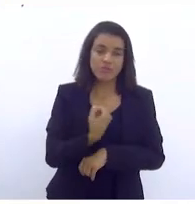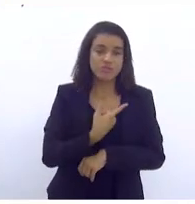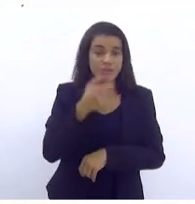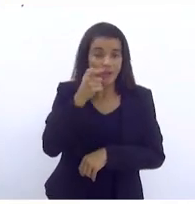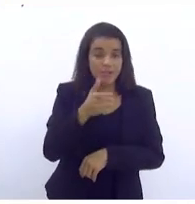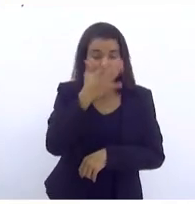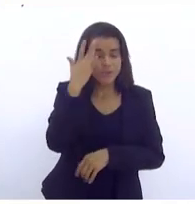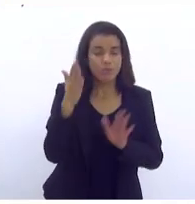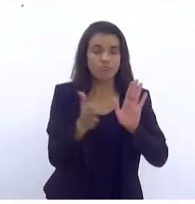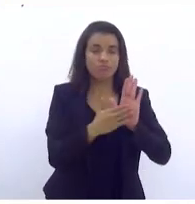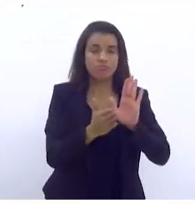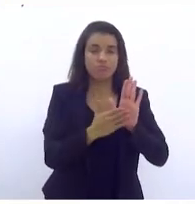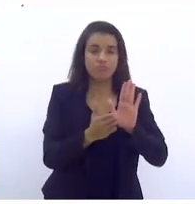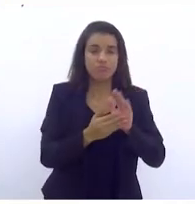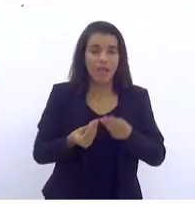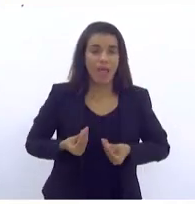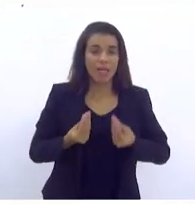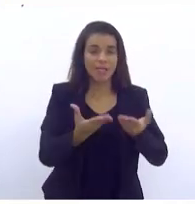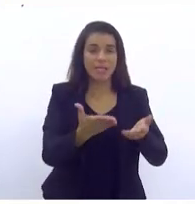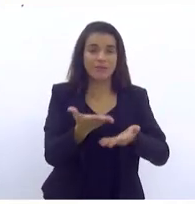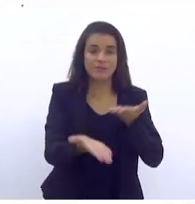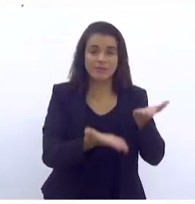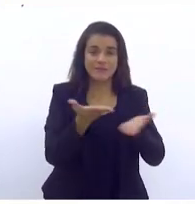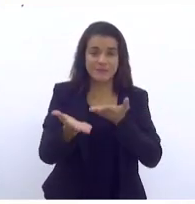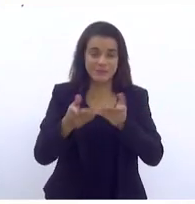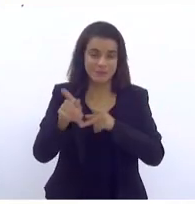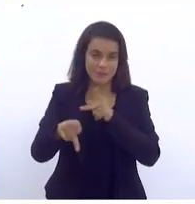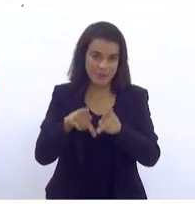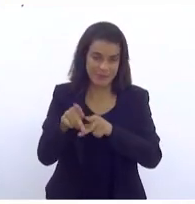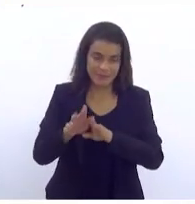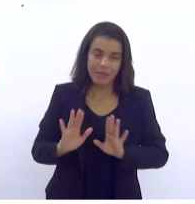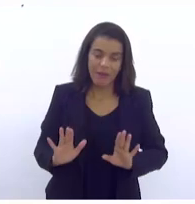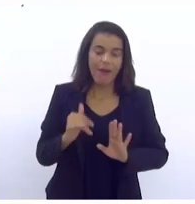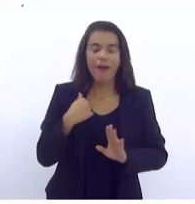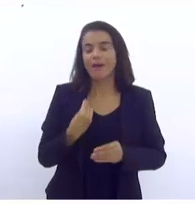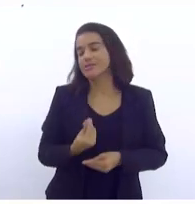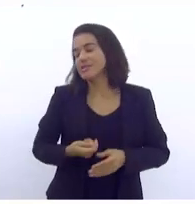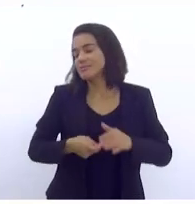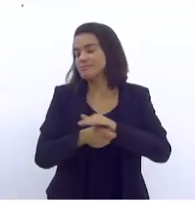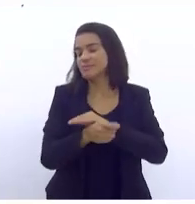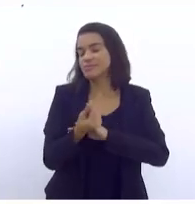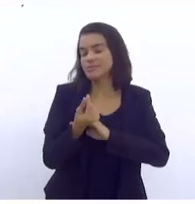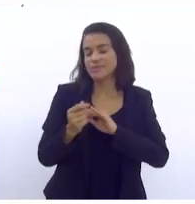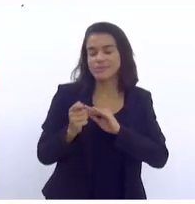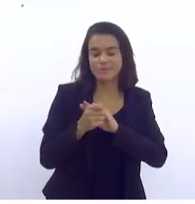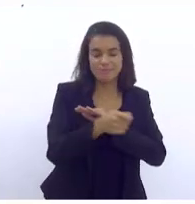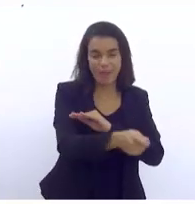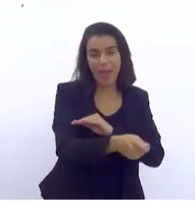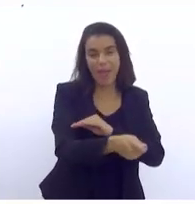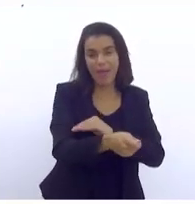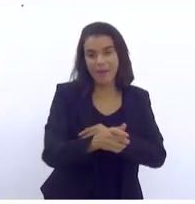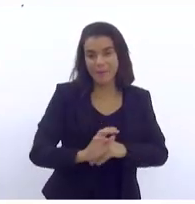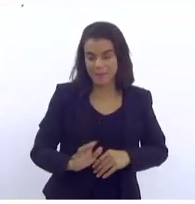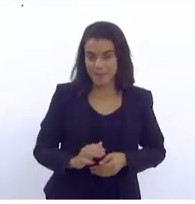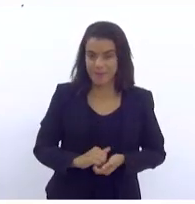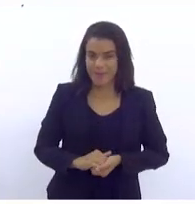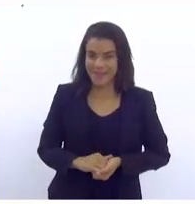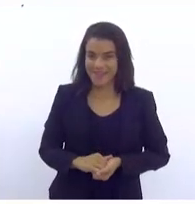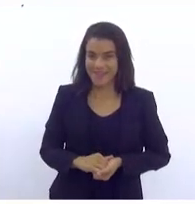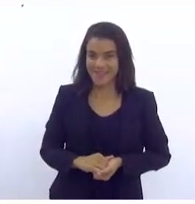tá se propondo a entregar o serviço paraa população e aí a gente vai financiar para que ele atinja esse fim